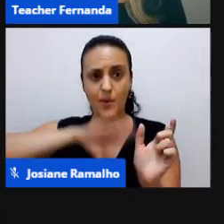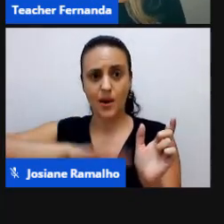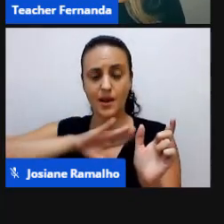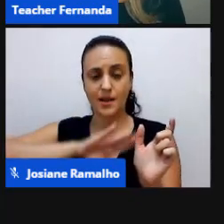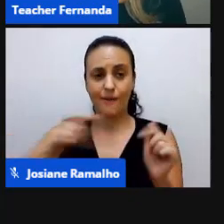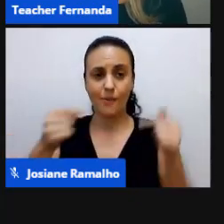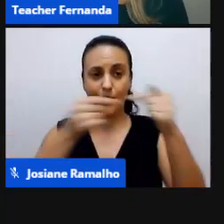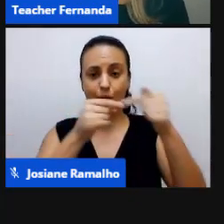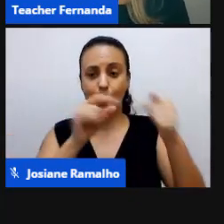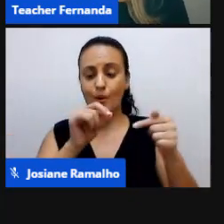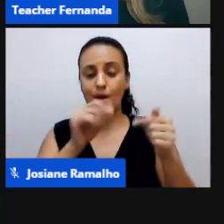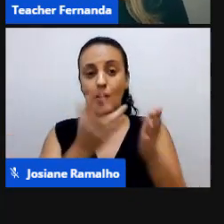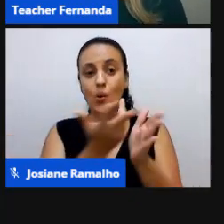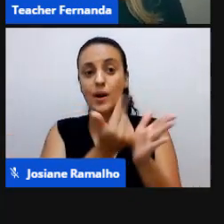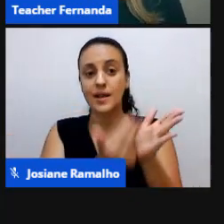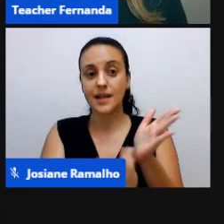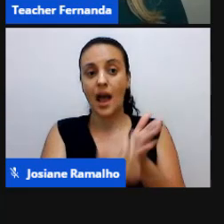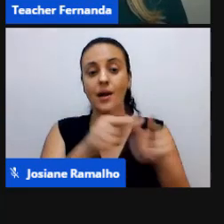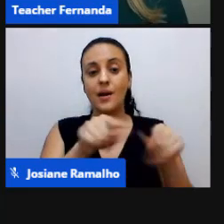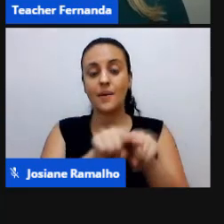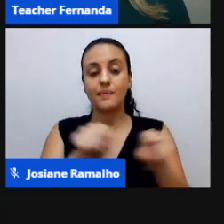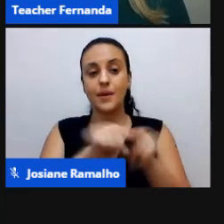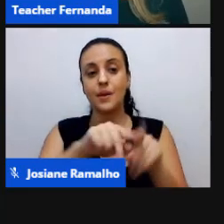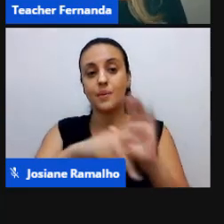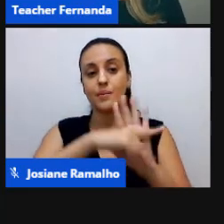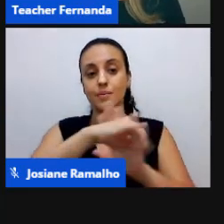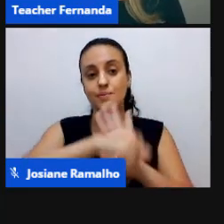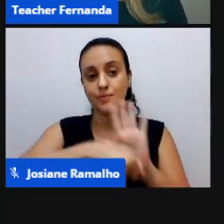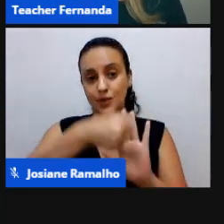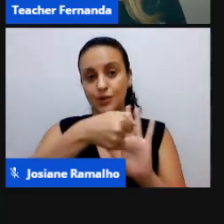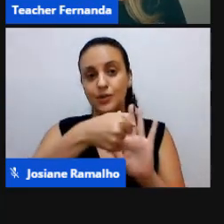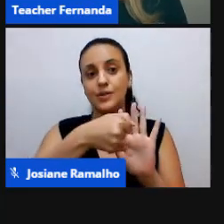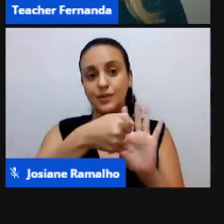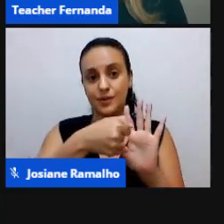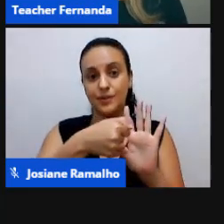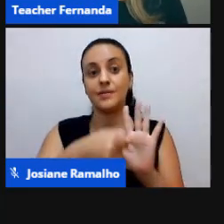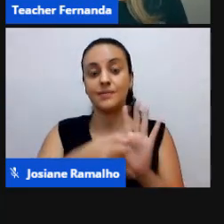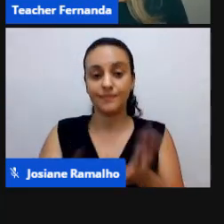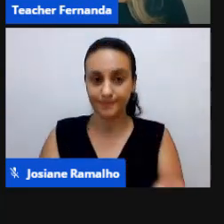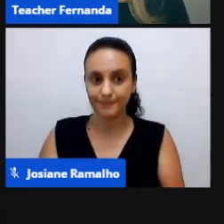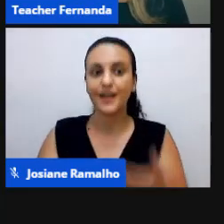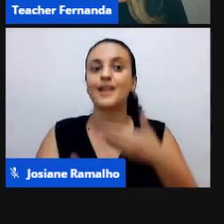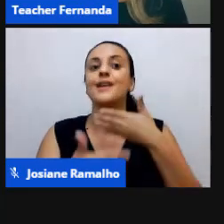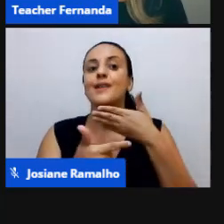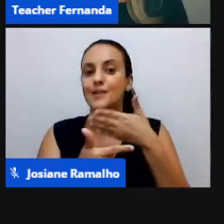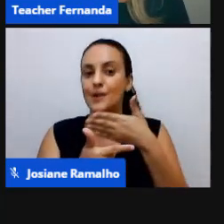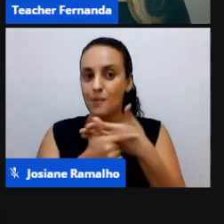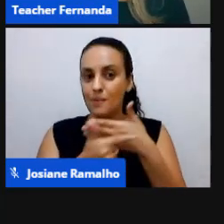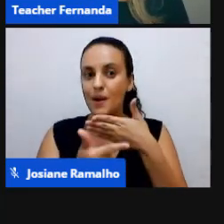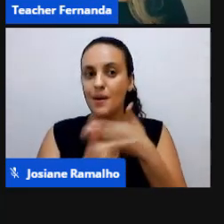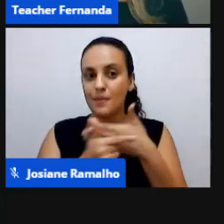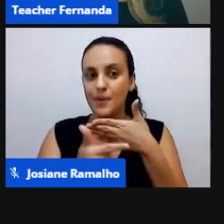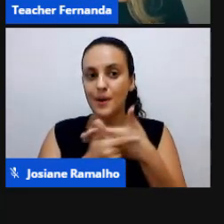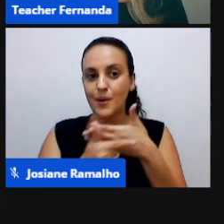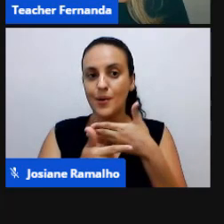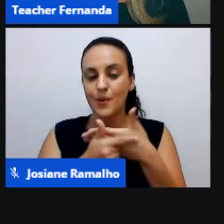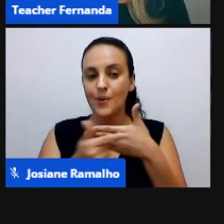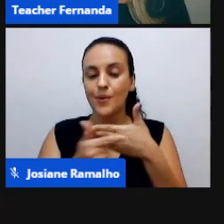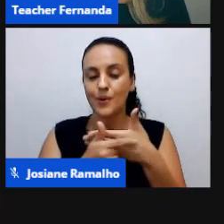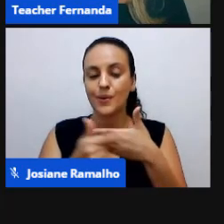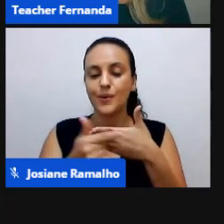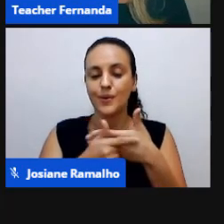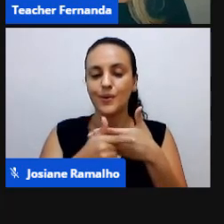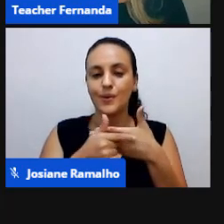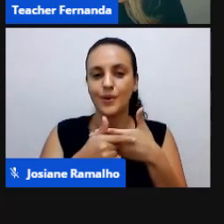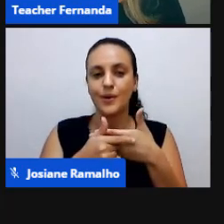desenho, com o projeto. E é isso que nós, esse papel, né, que nós adotamos como